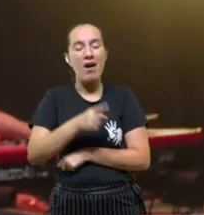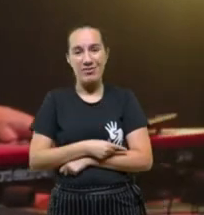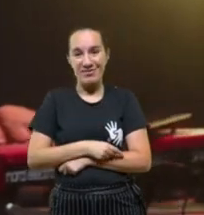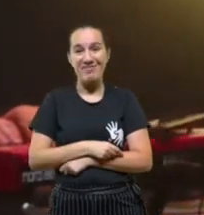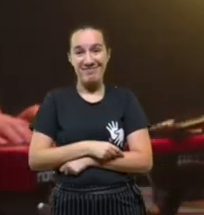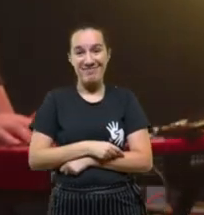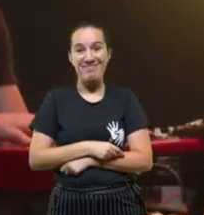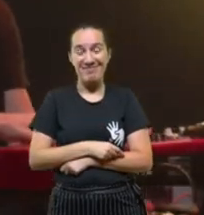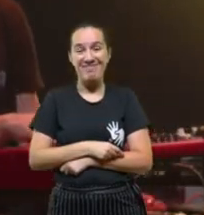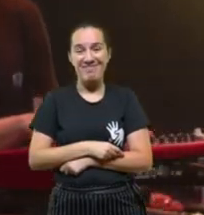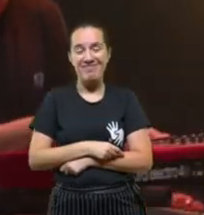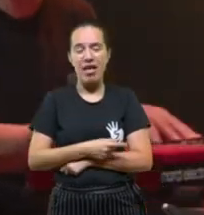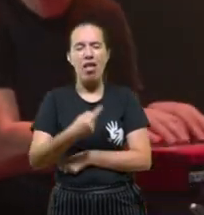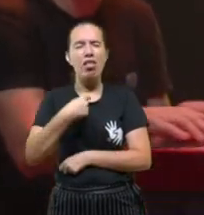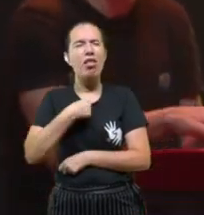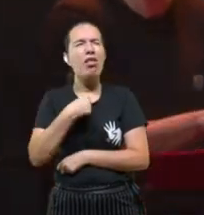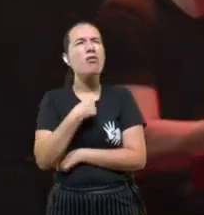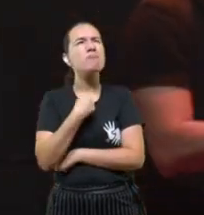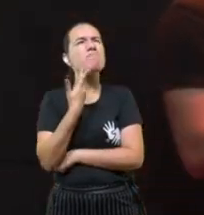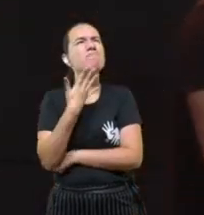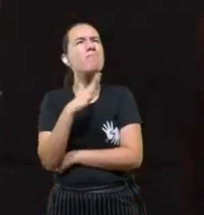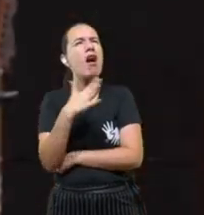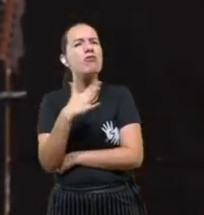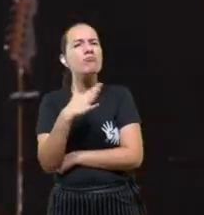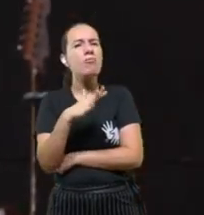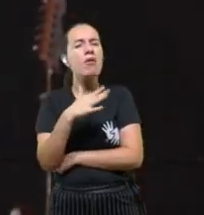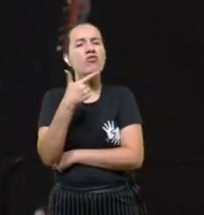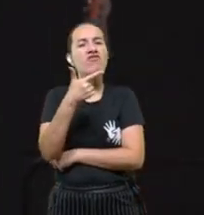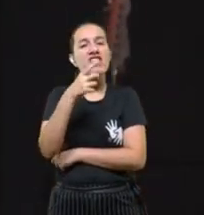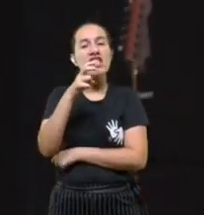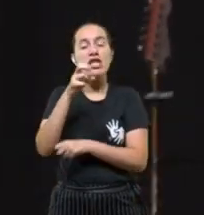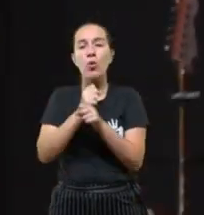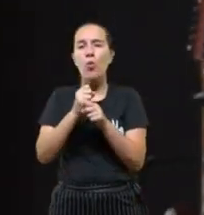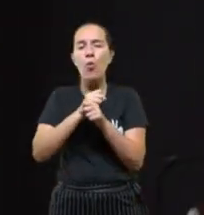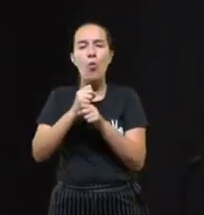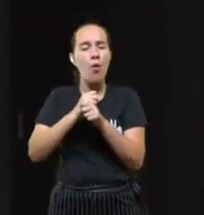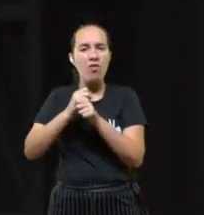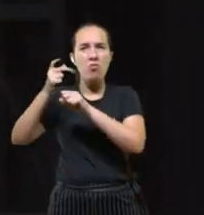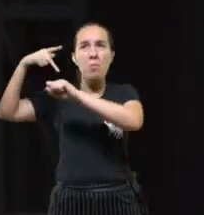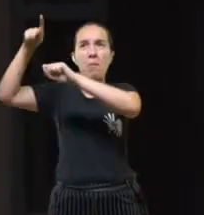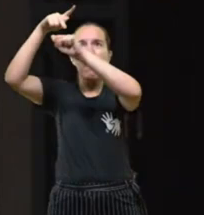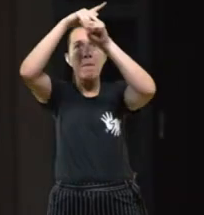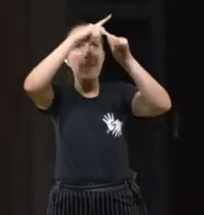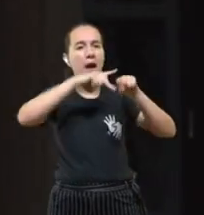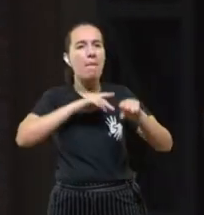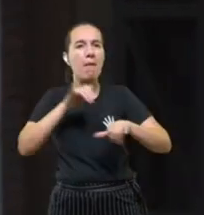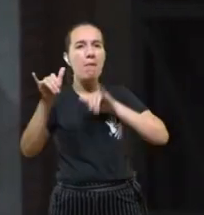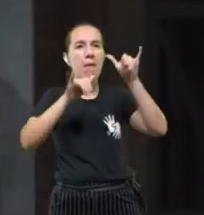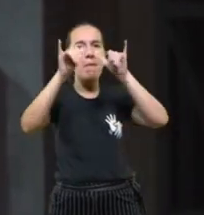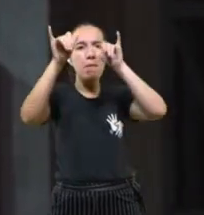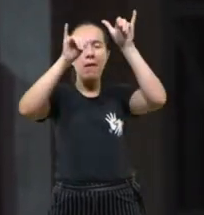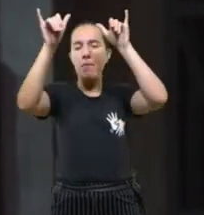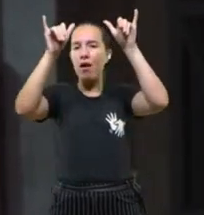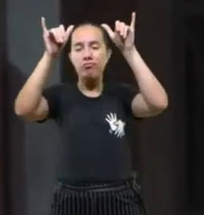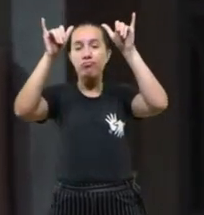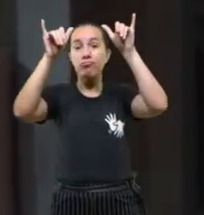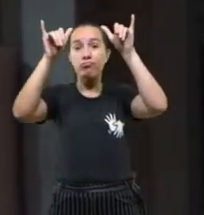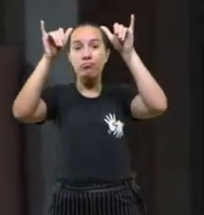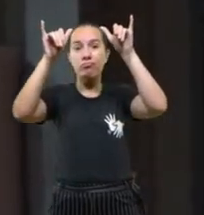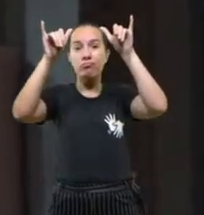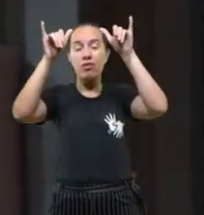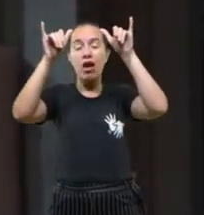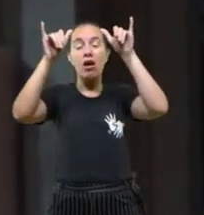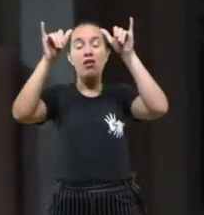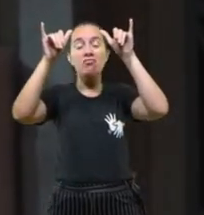estou 25, quase 25 anos fora dos Estados Unidos. E honestamente, eu nunca senti